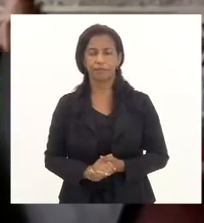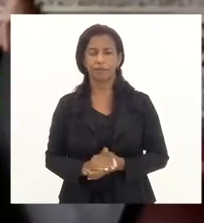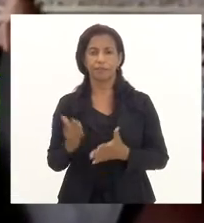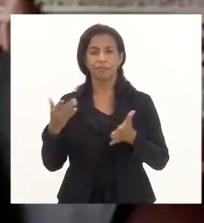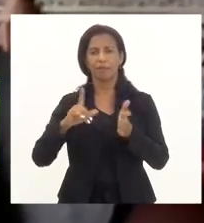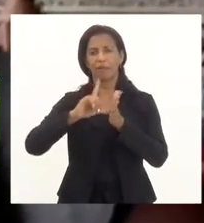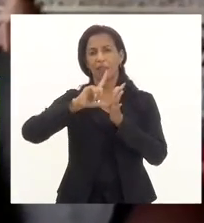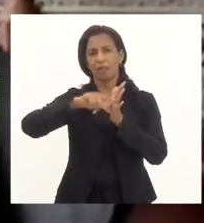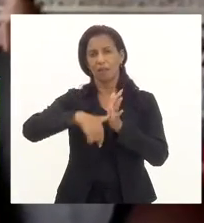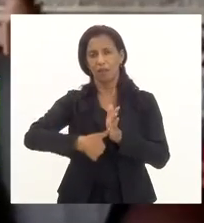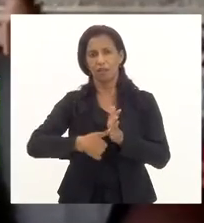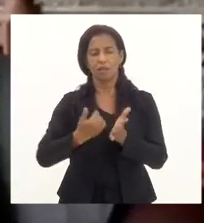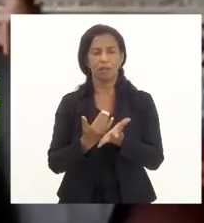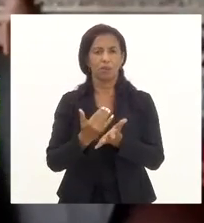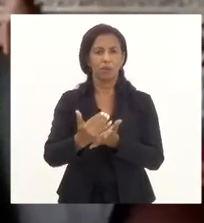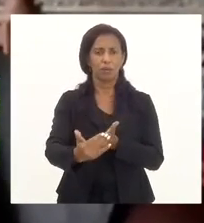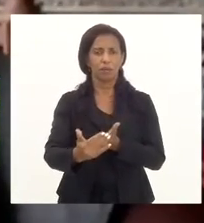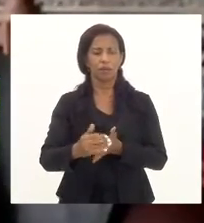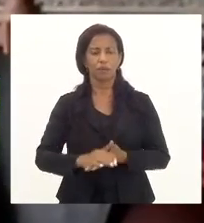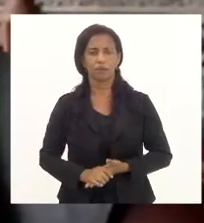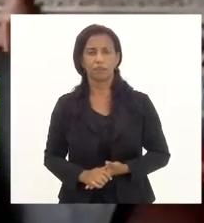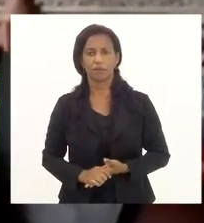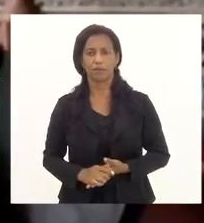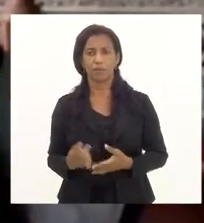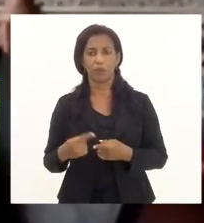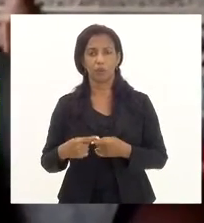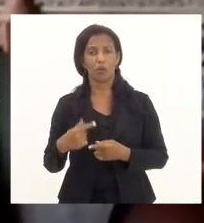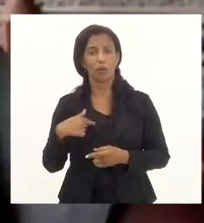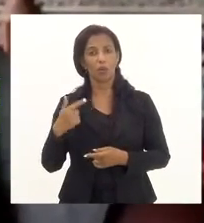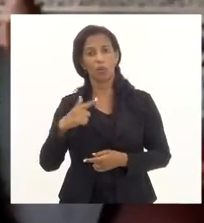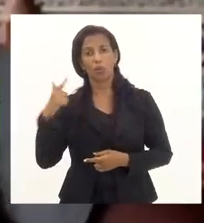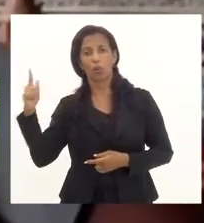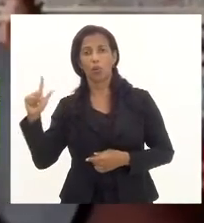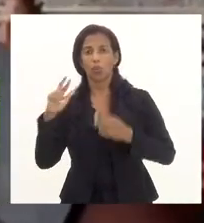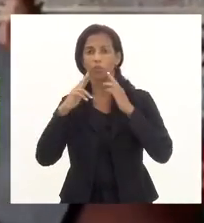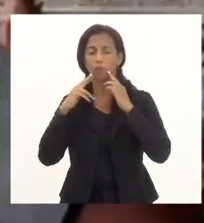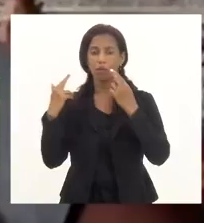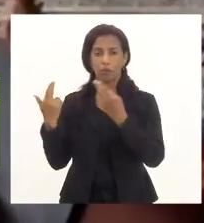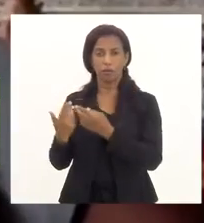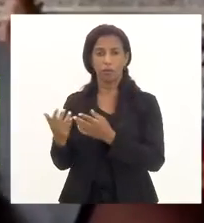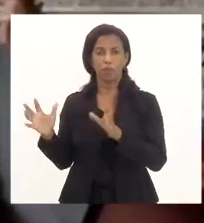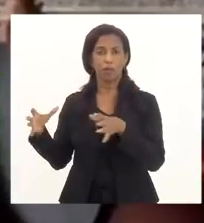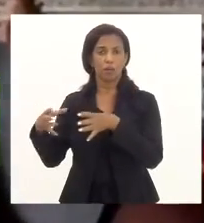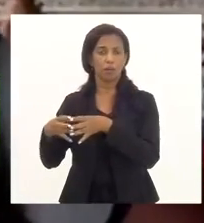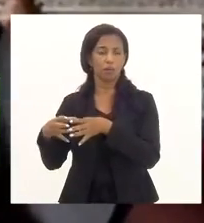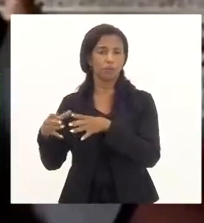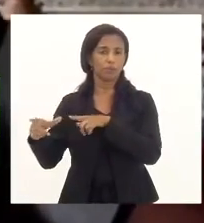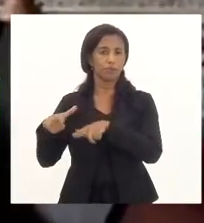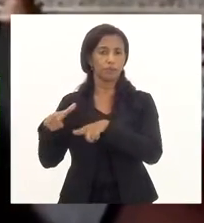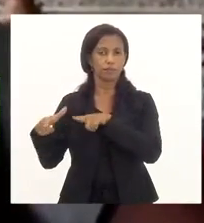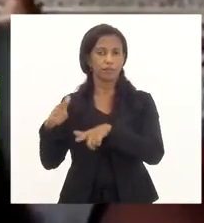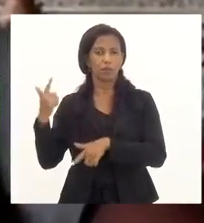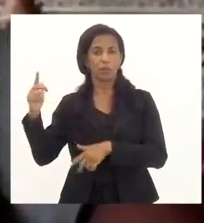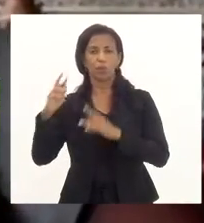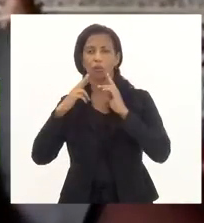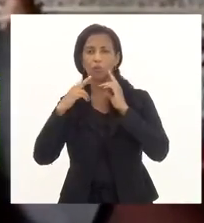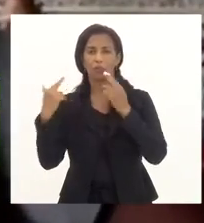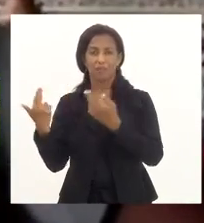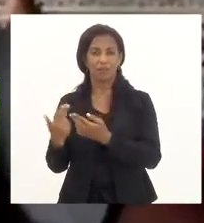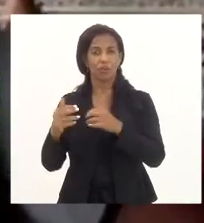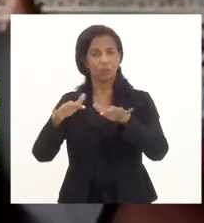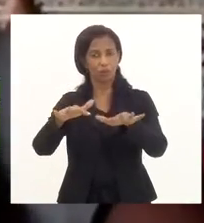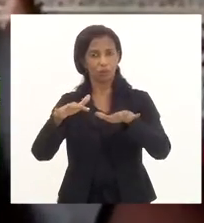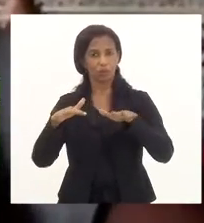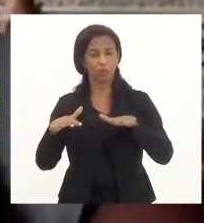minha chegada um pouco depois do início dessa audiência Por que presidia eu também pela comissão de trabalho uma audiência